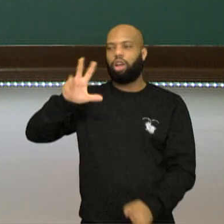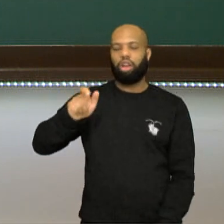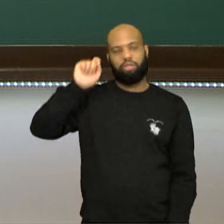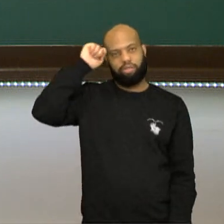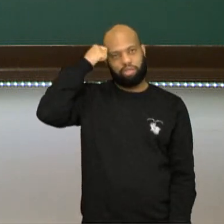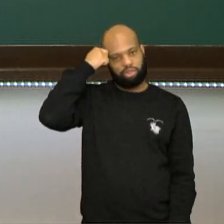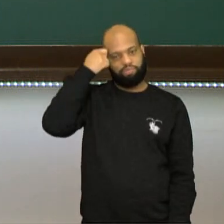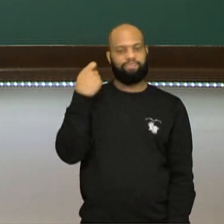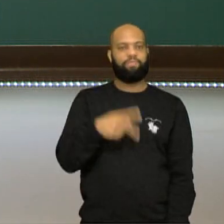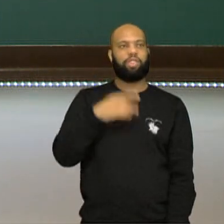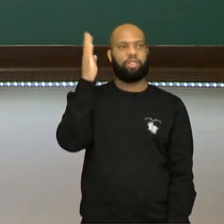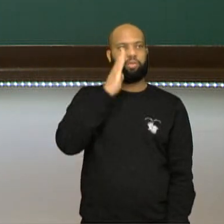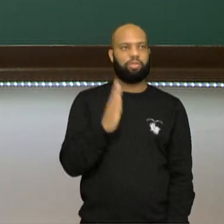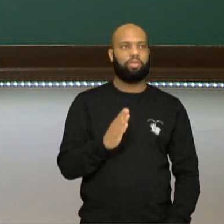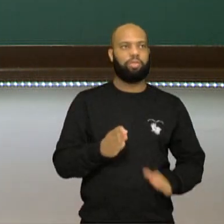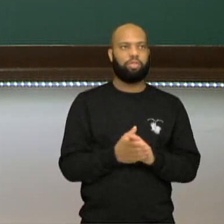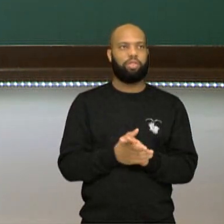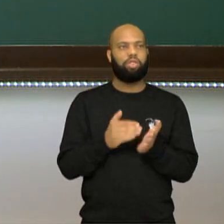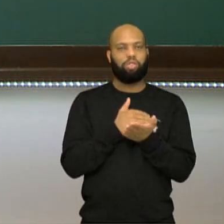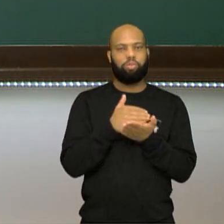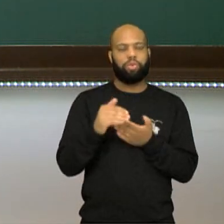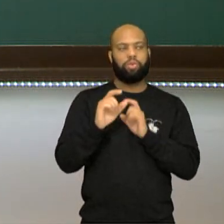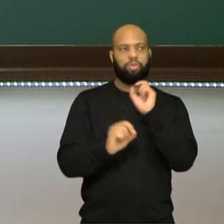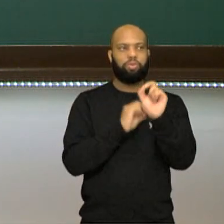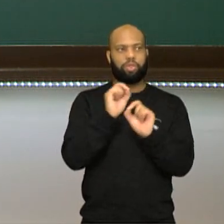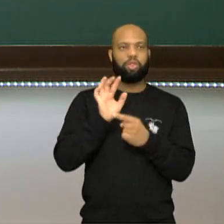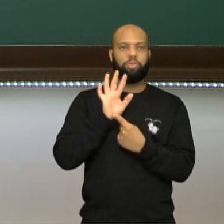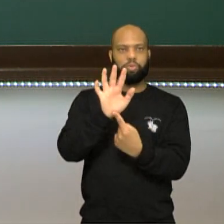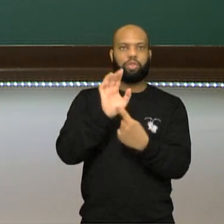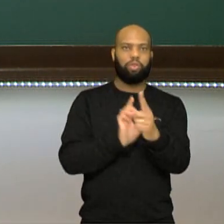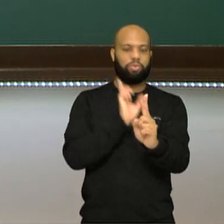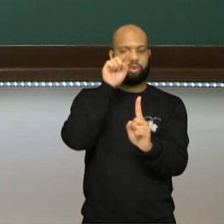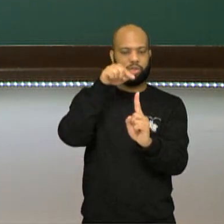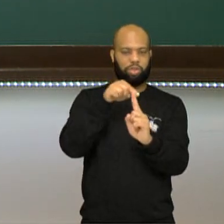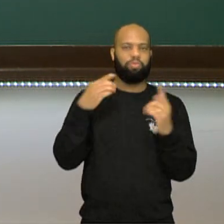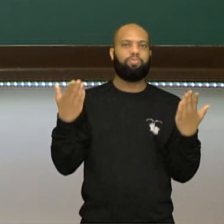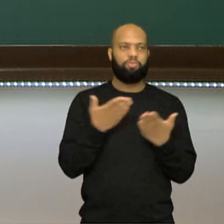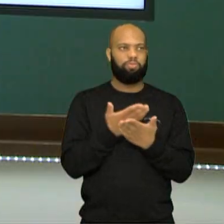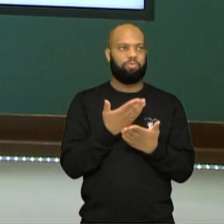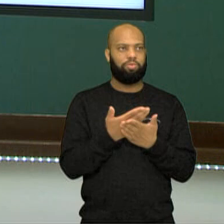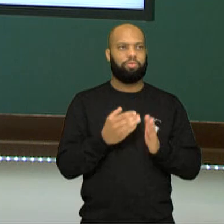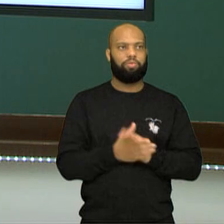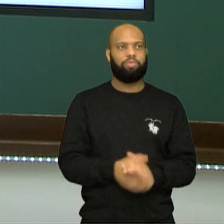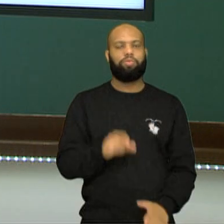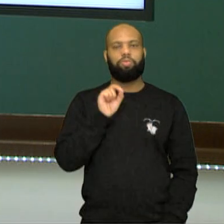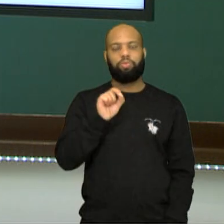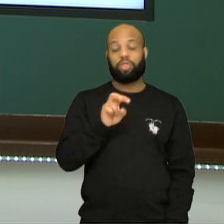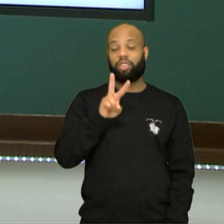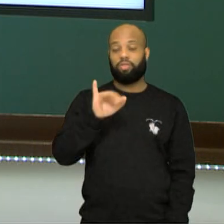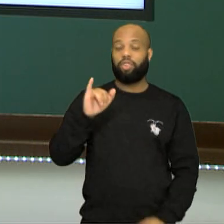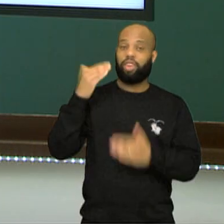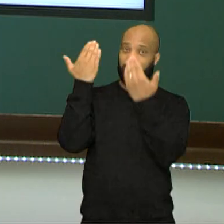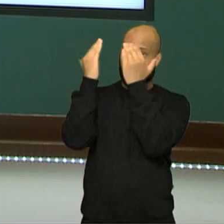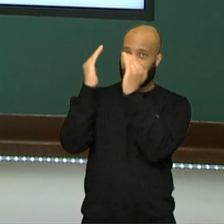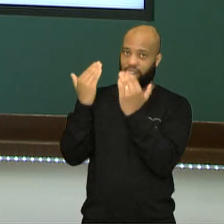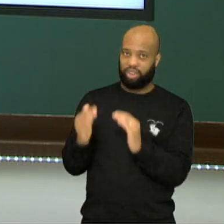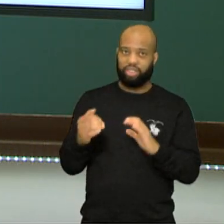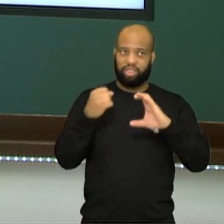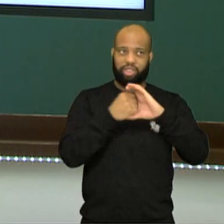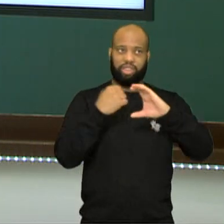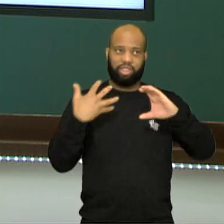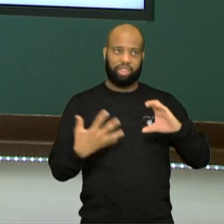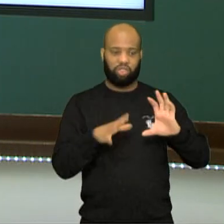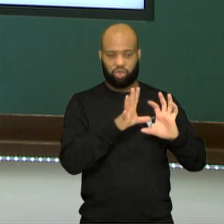né? E vamos começar falando dos objetivos da nossa aula, que é analisar características do